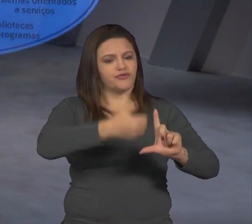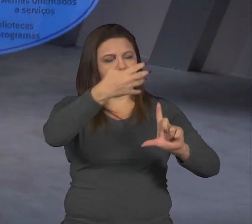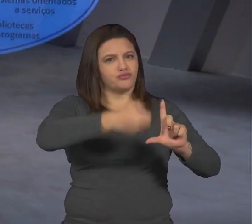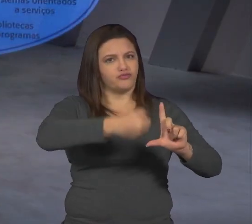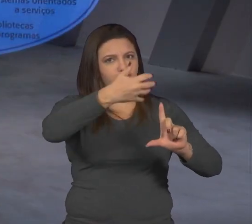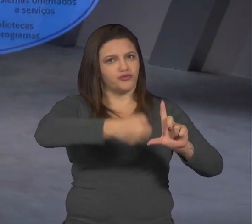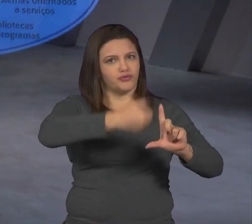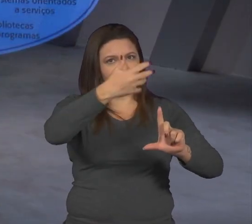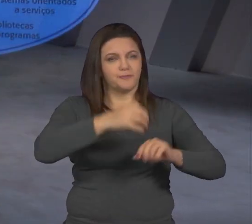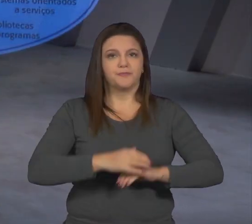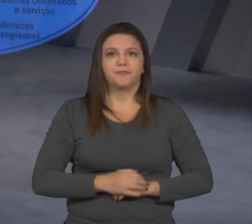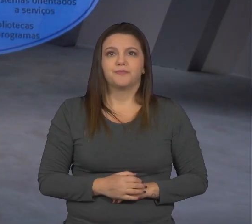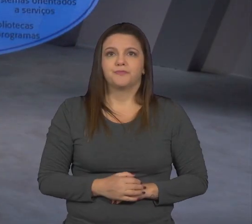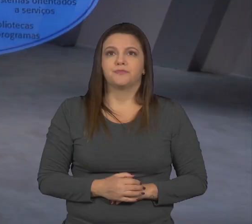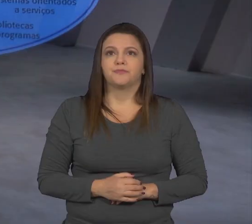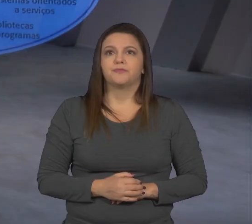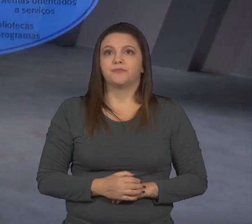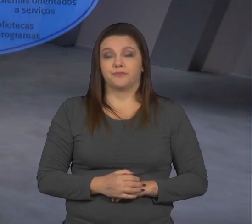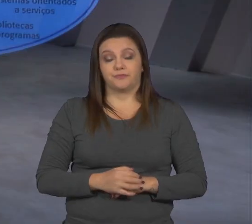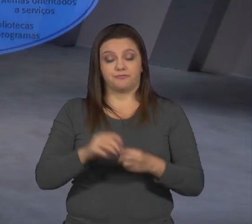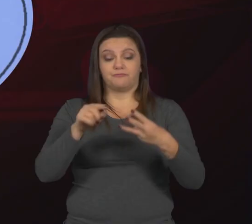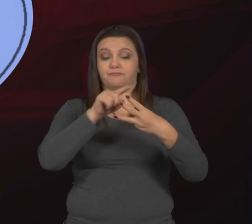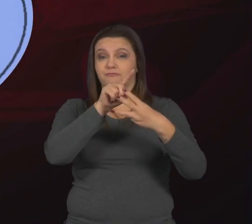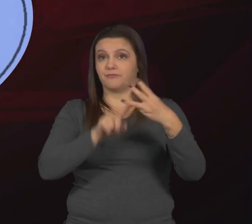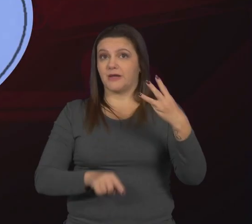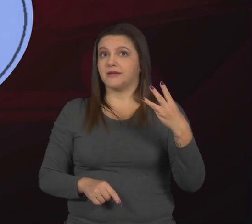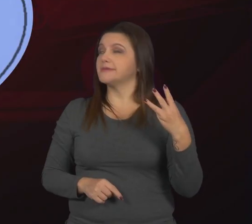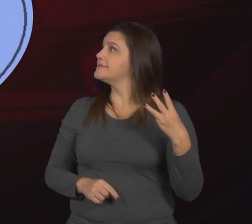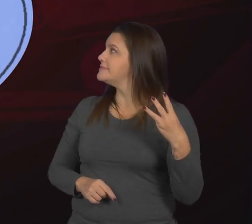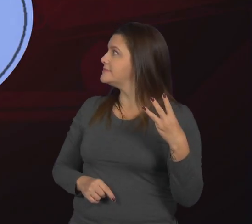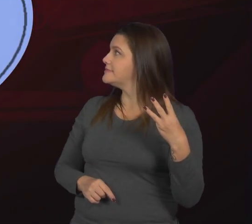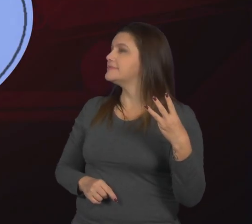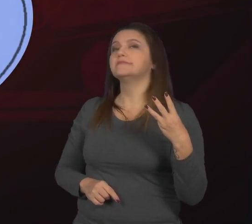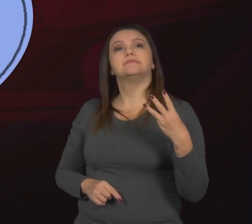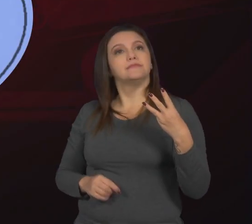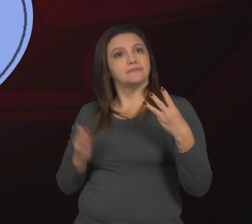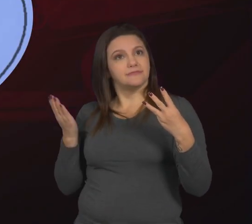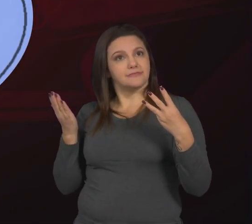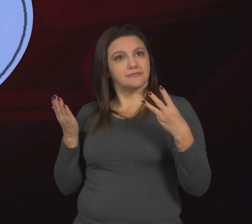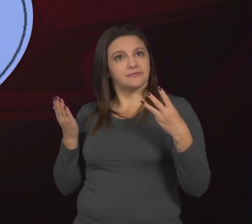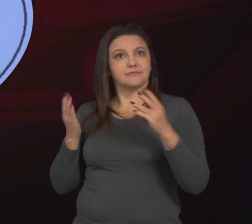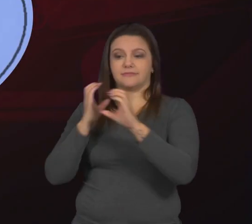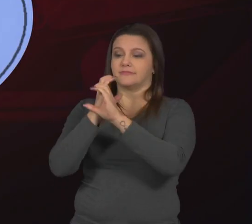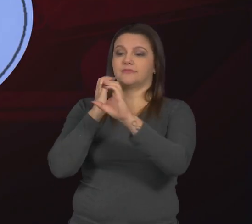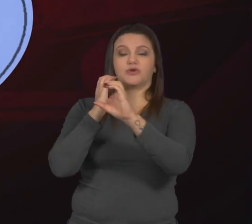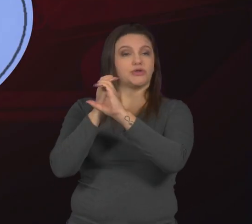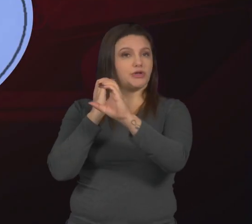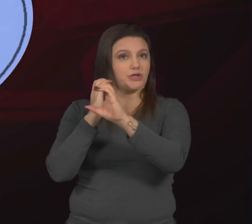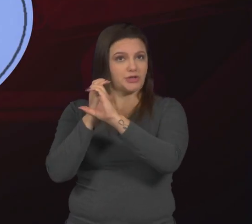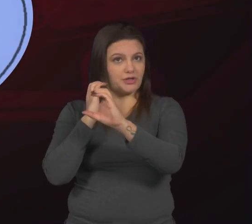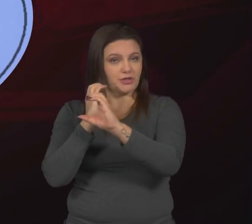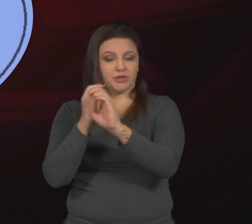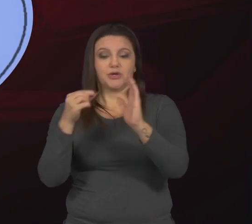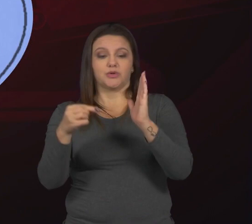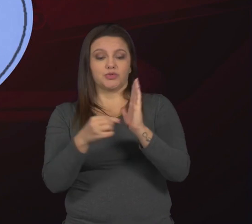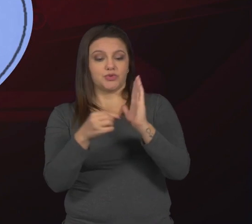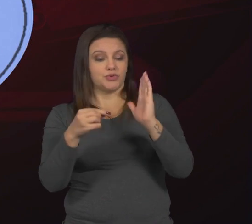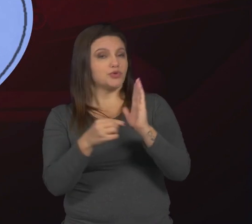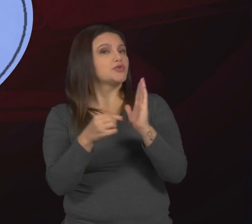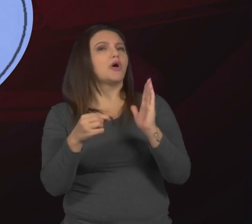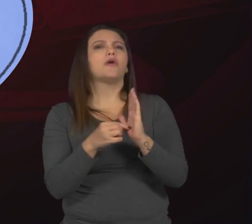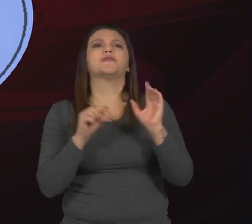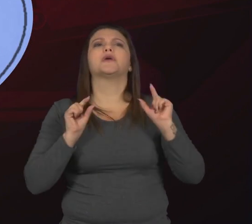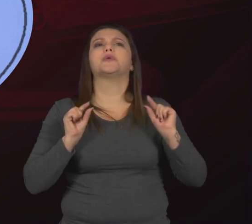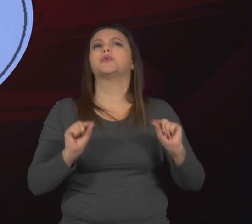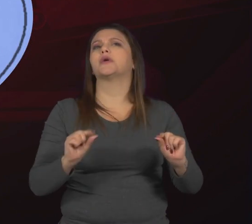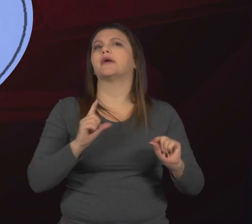que eu falaria de 3, eu vou falar dessas 3 aqui, olha. A engenharia de software baseada em componentes, é um item que a